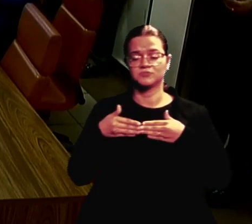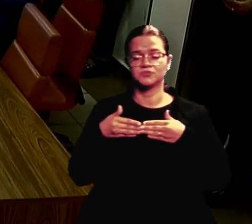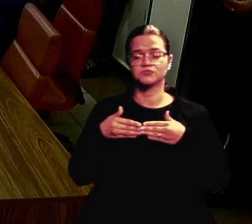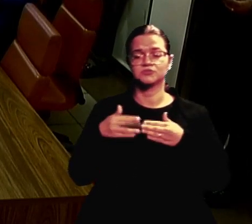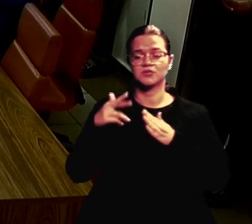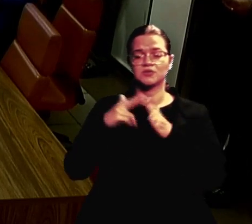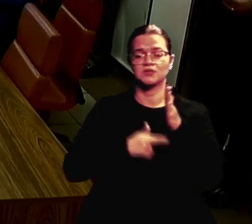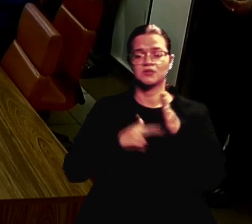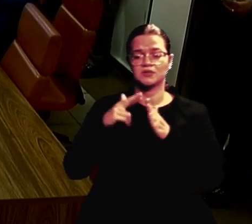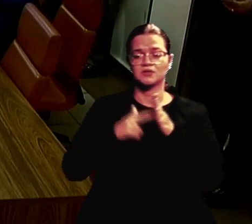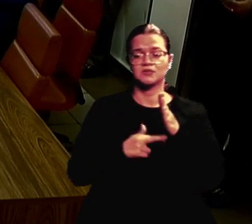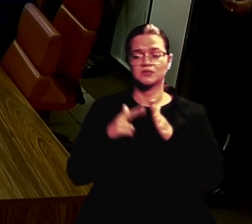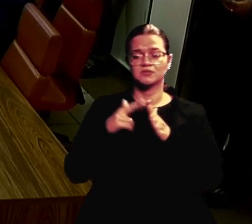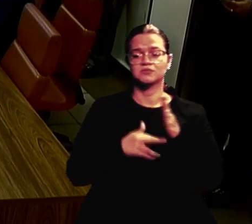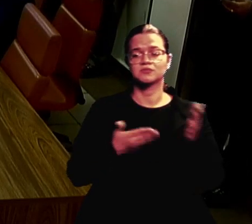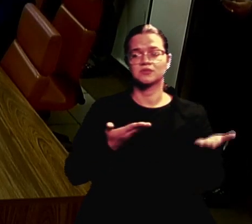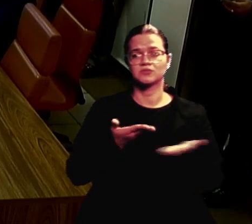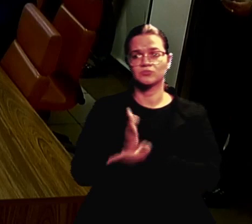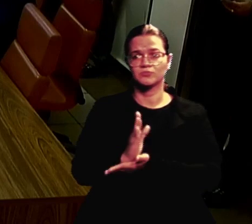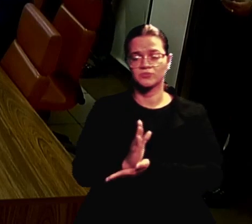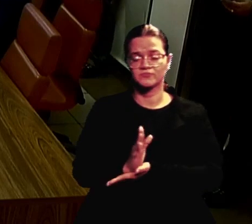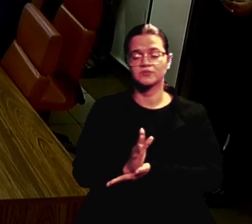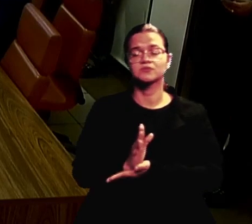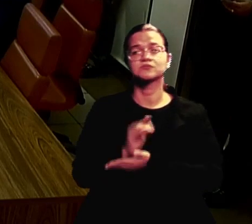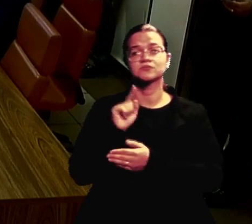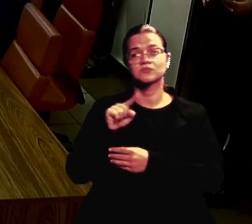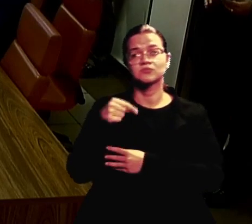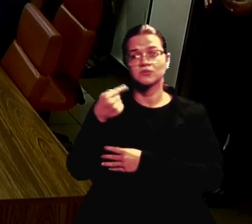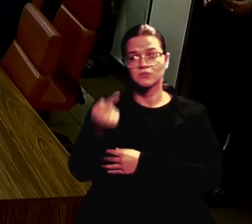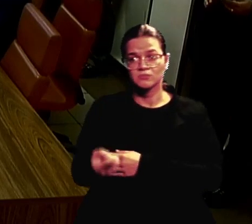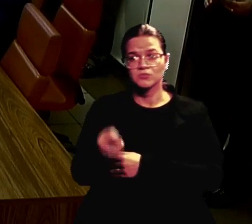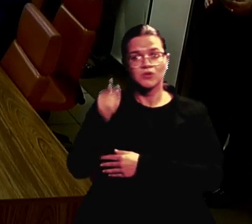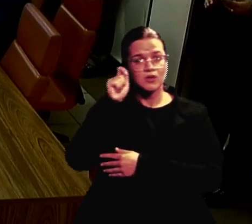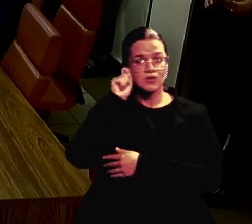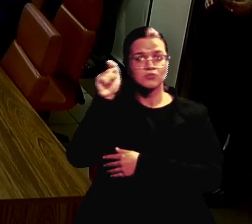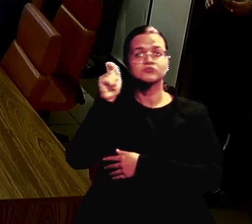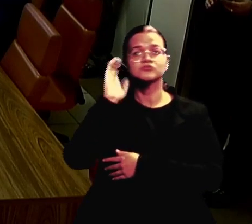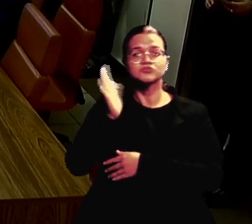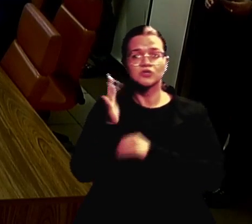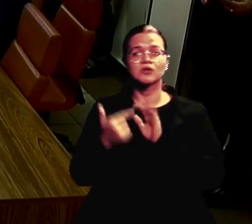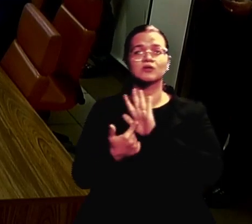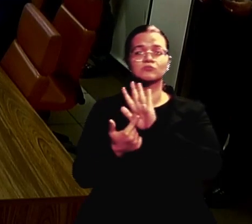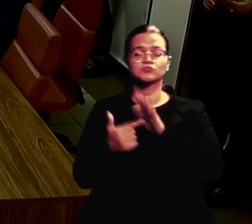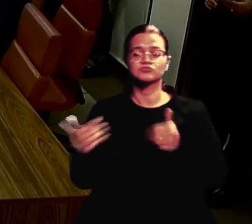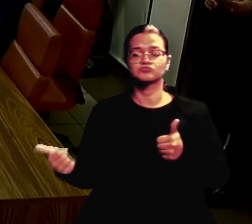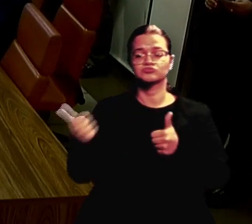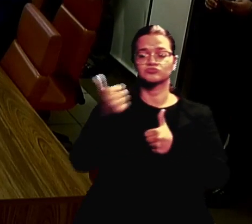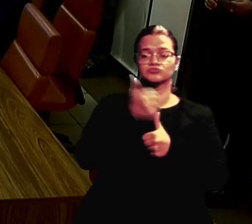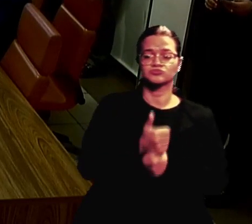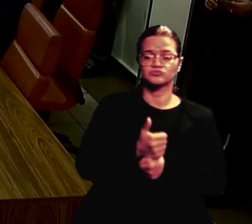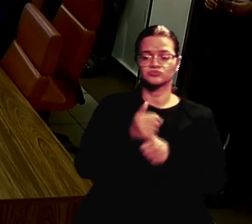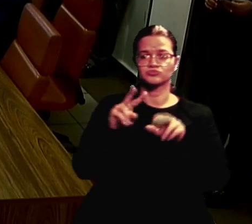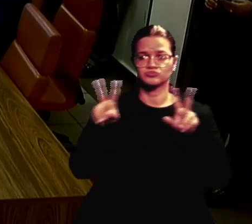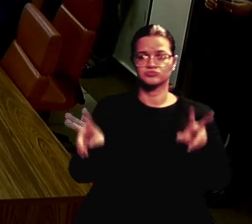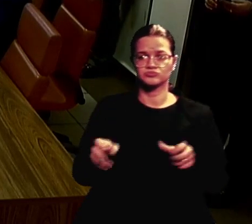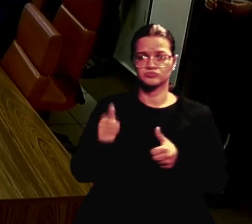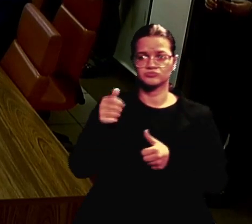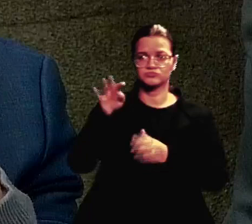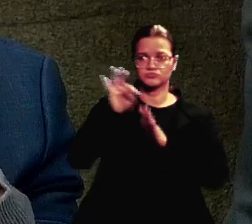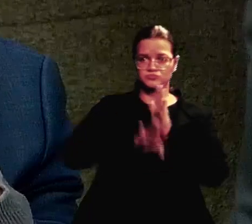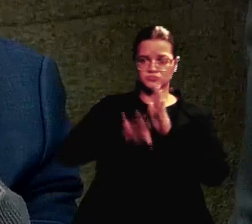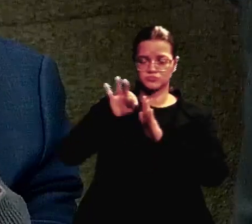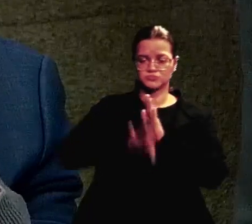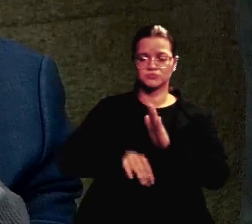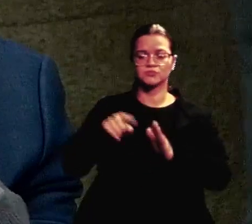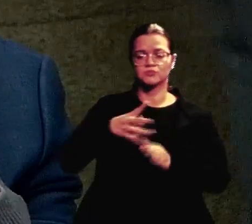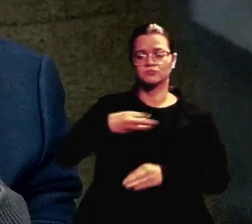manifestou pela aprovação após a autora ter apresentado um substitutivo da matéria.